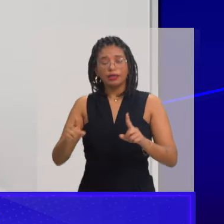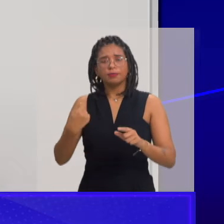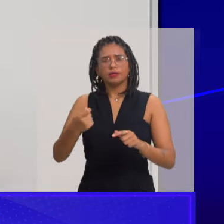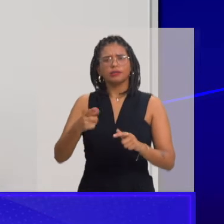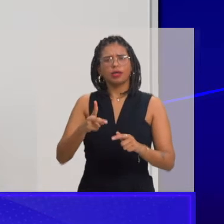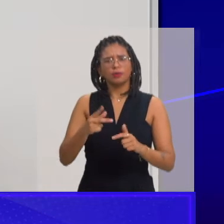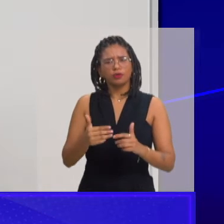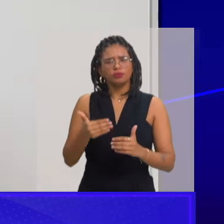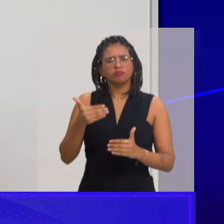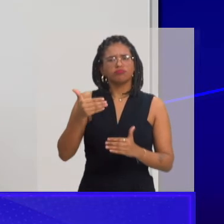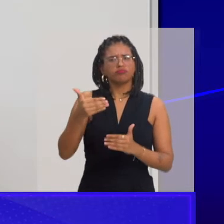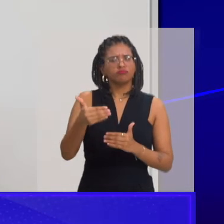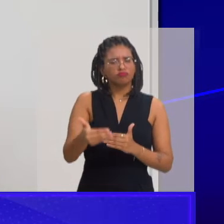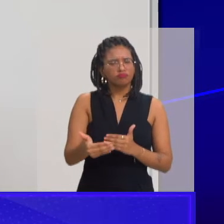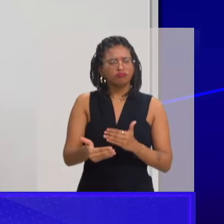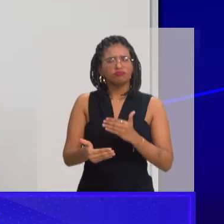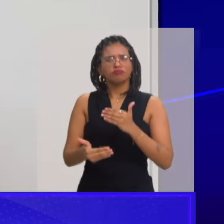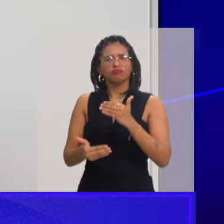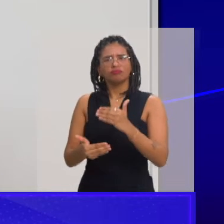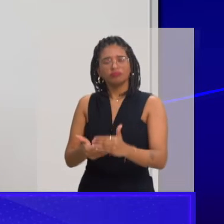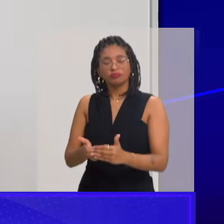de educação comunicacional,